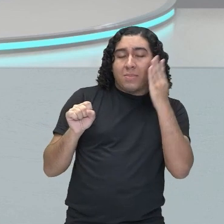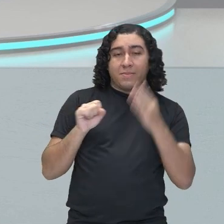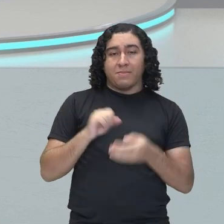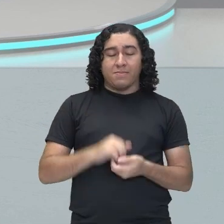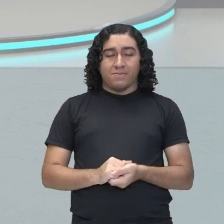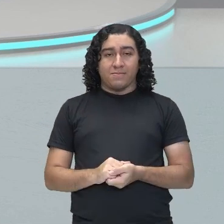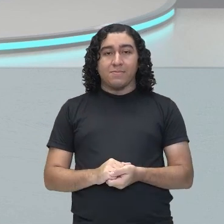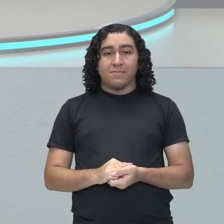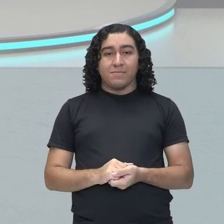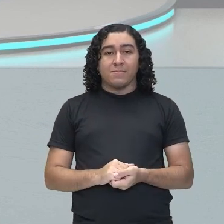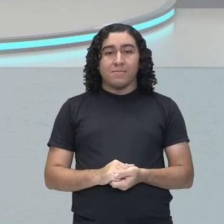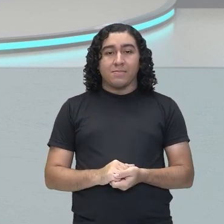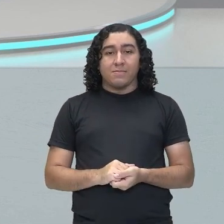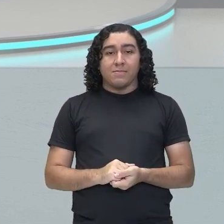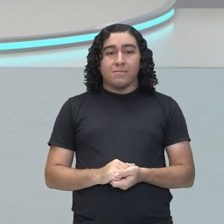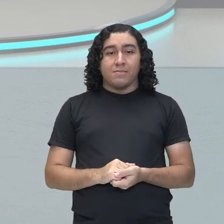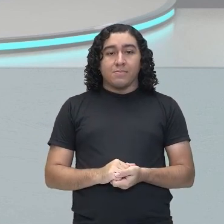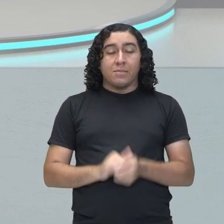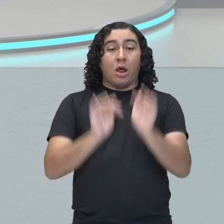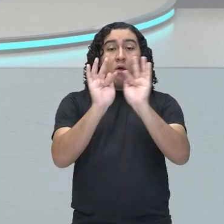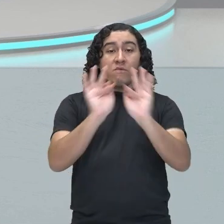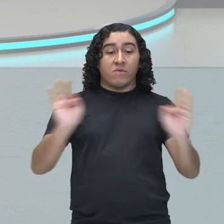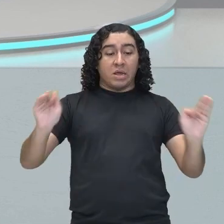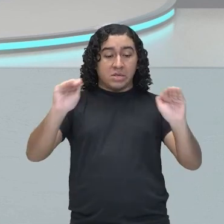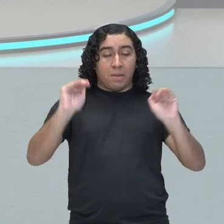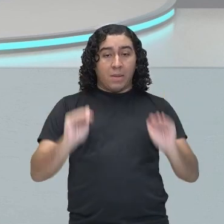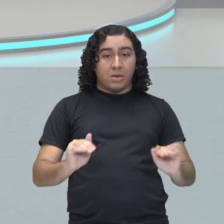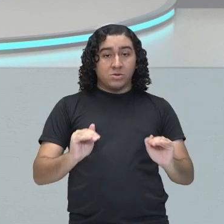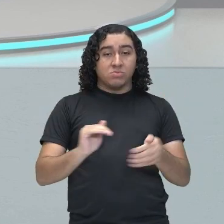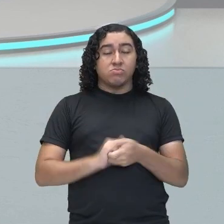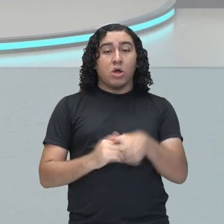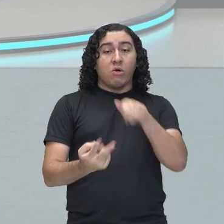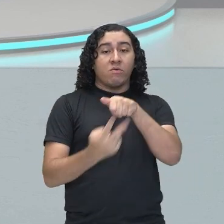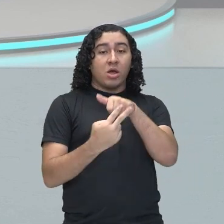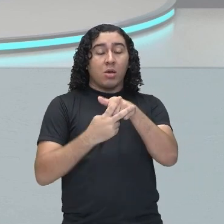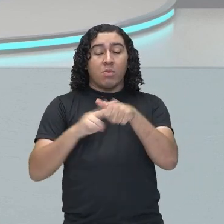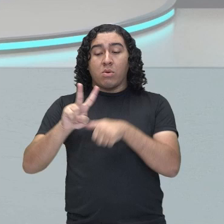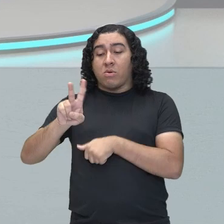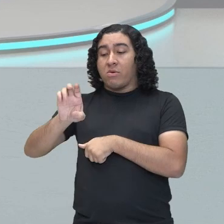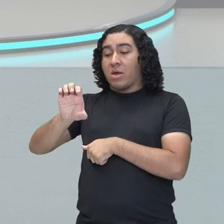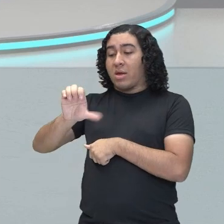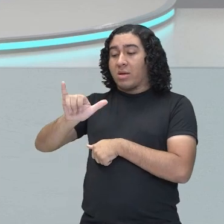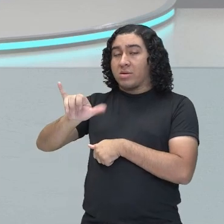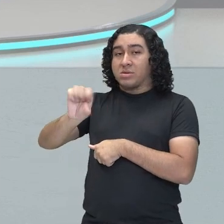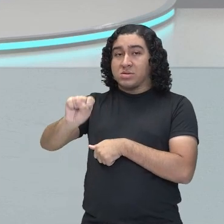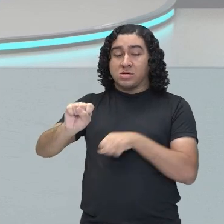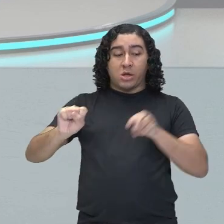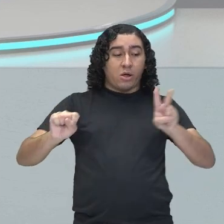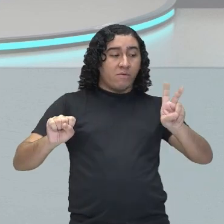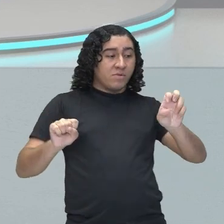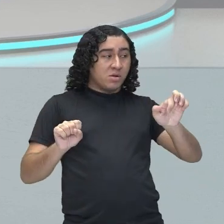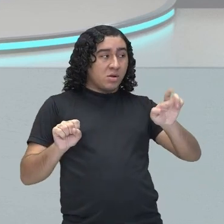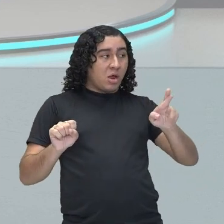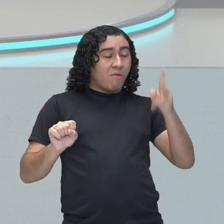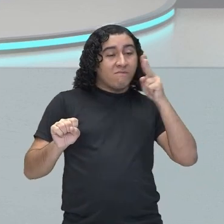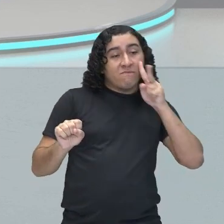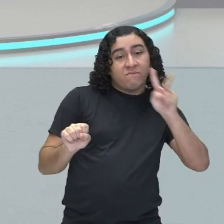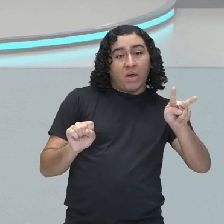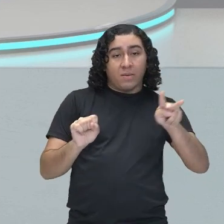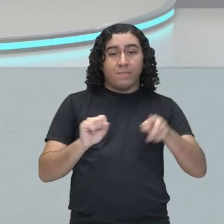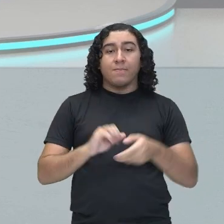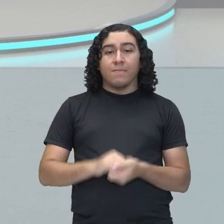de se o que sepas o verbo vero que veis película que os